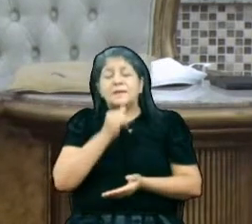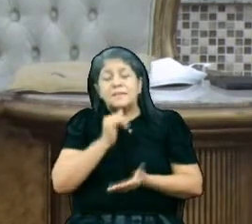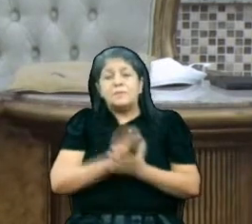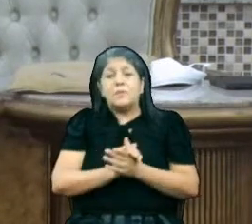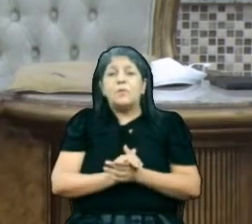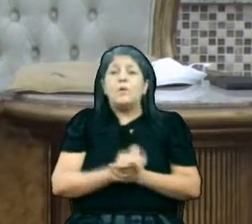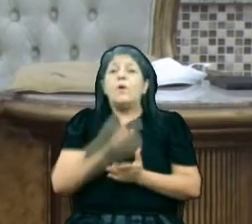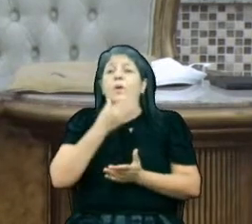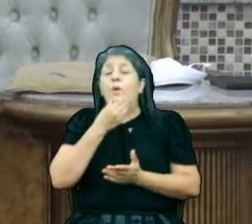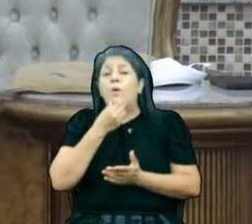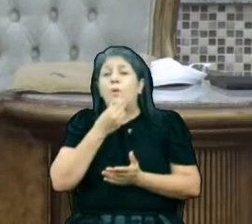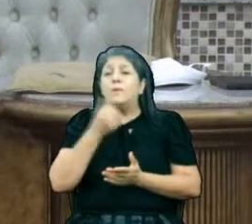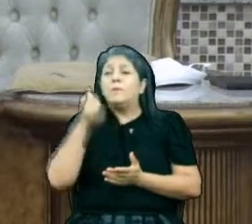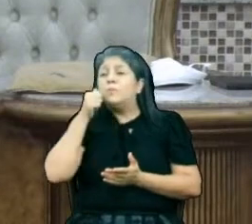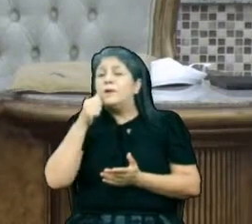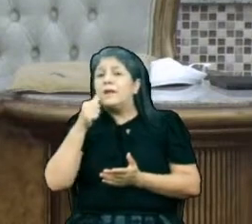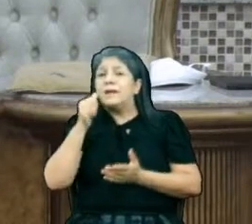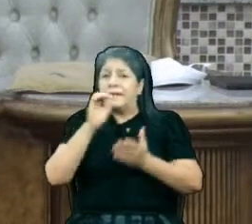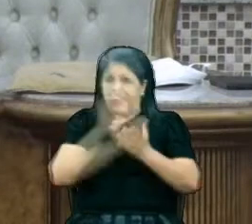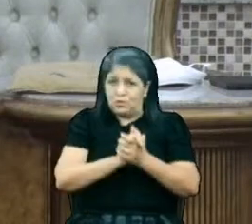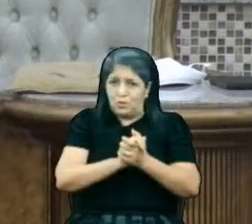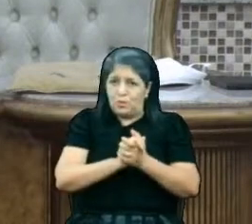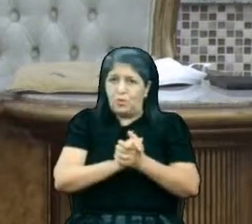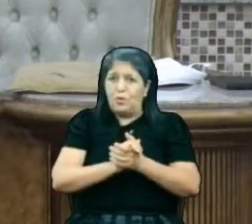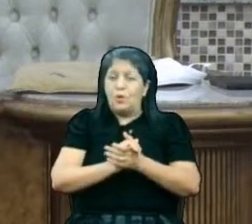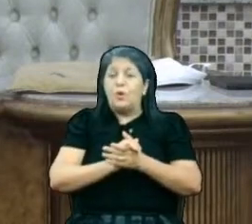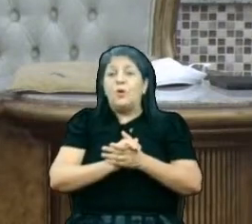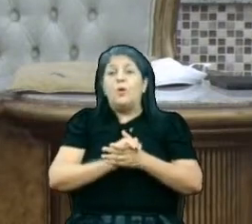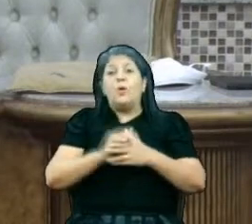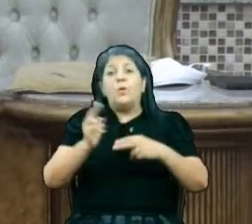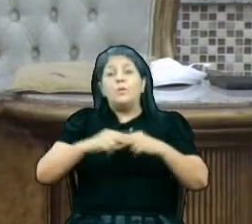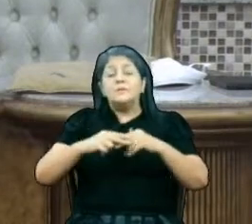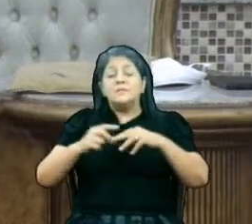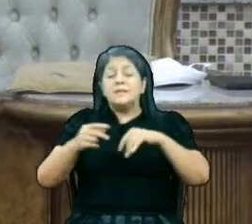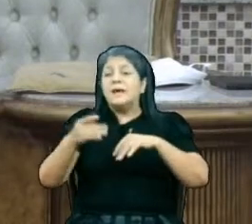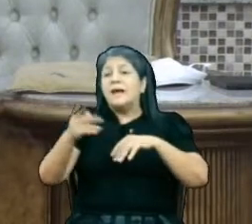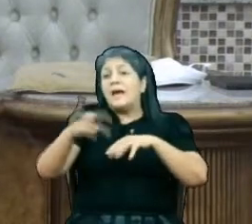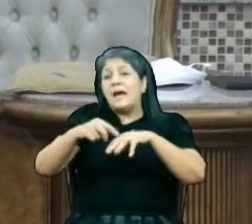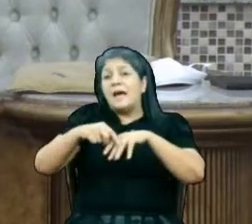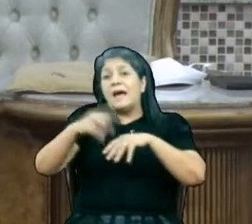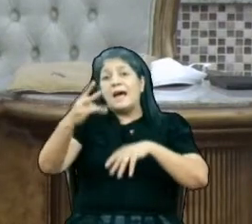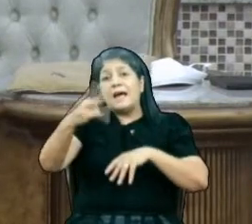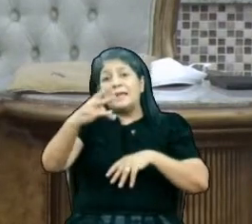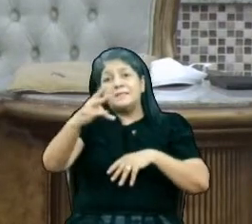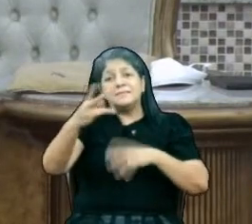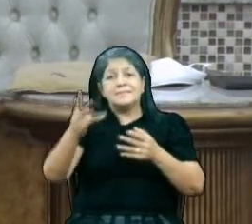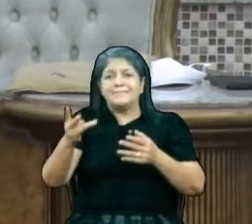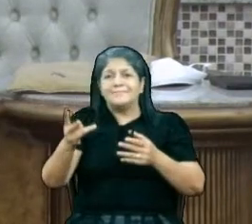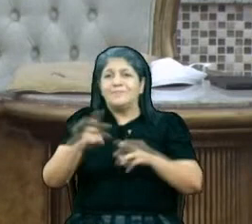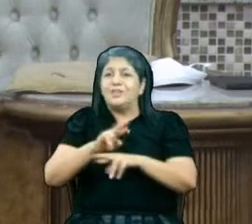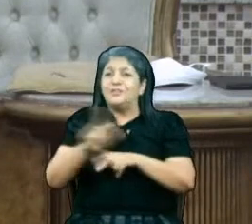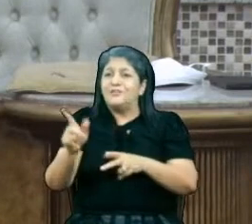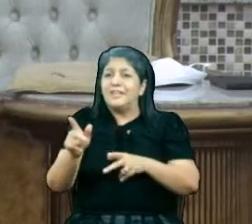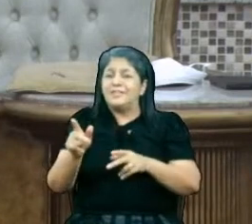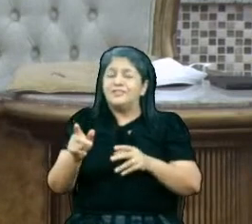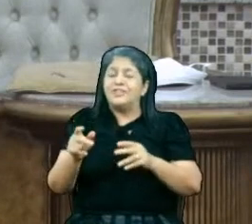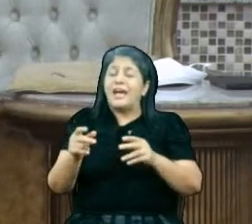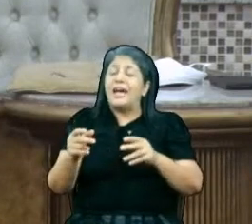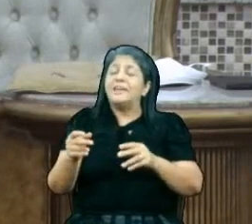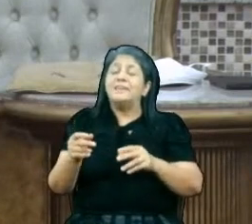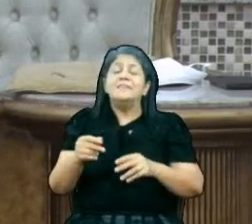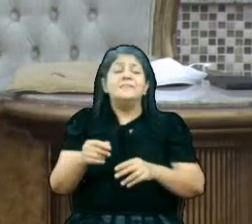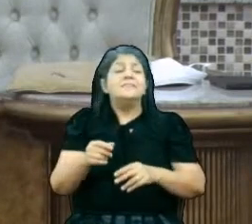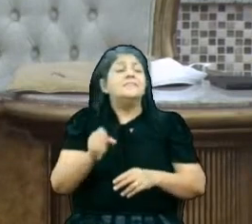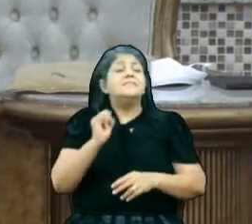tenho esse anel aqui há 43 anos porque nós nos casamos e e a gente nós próprios temos usar esta aliança